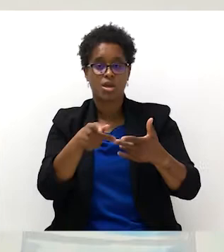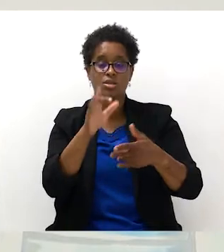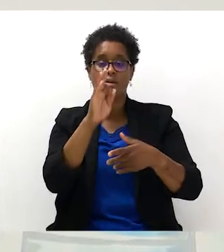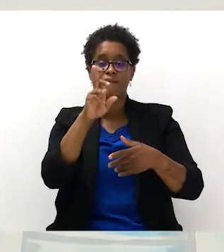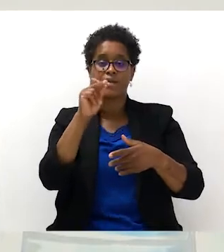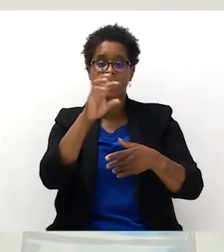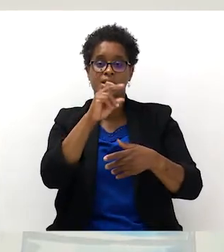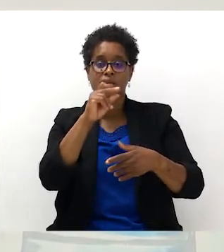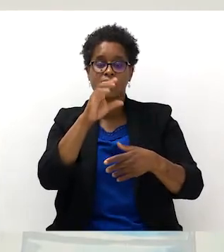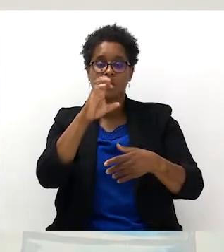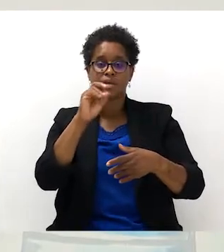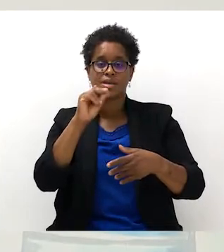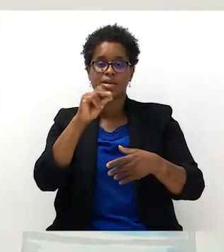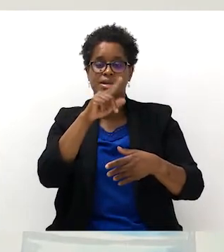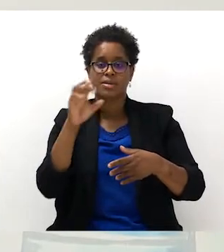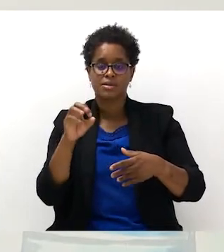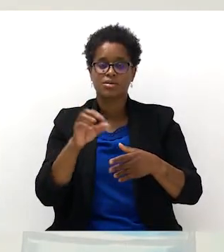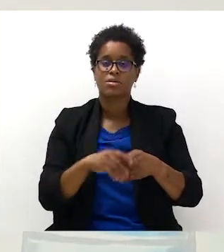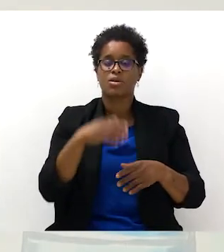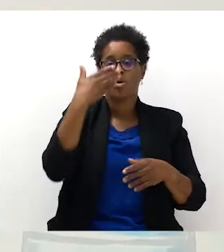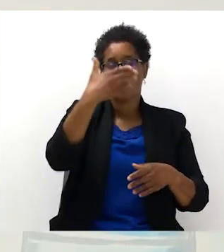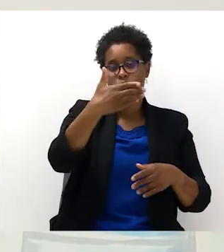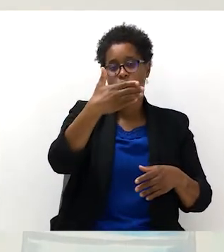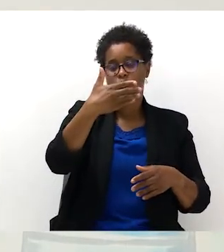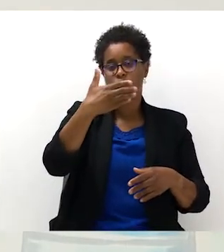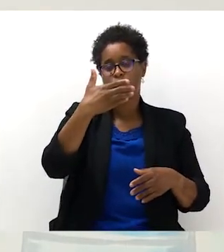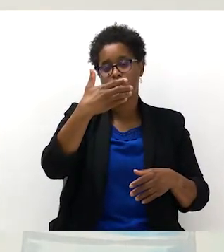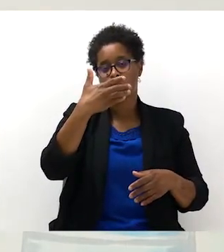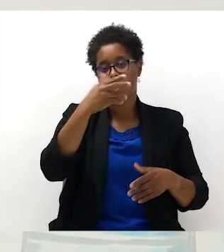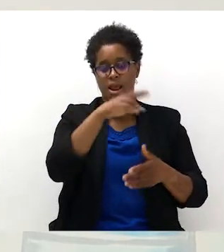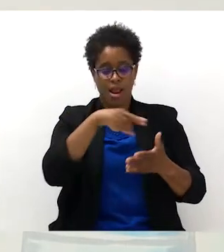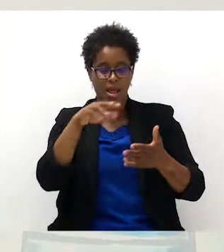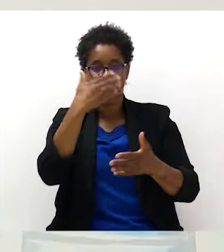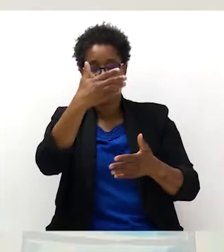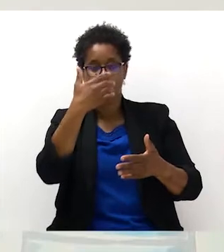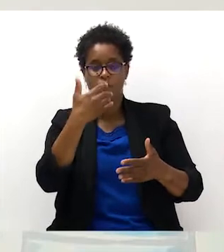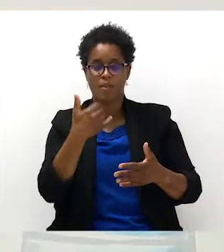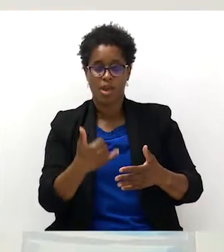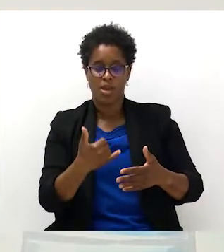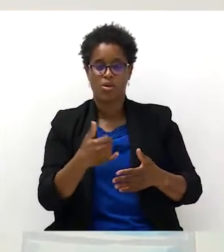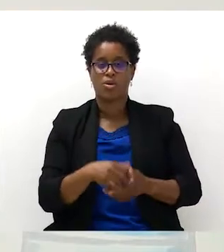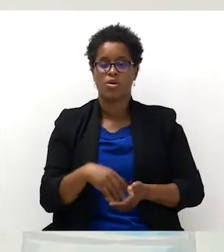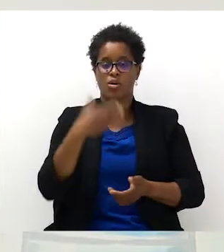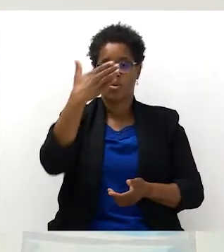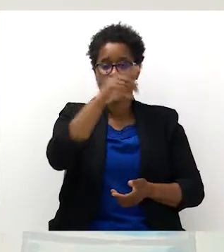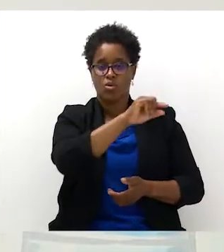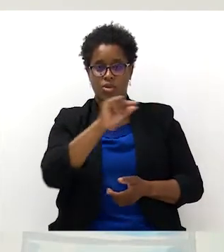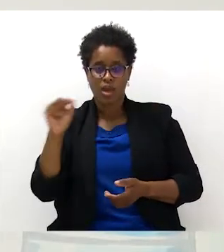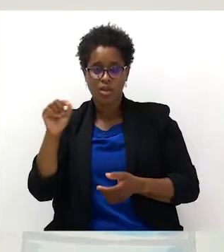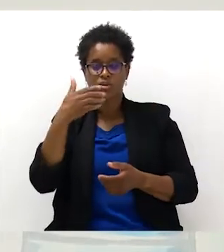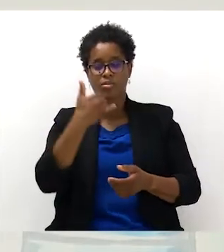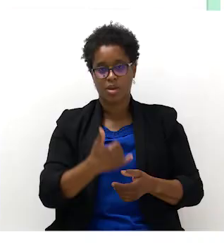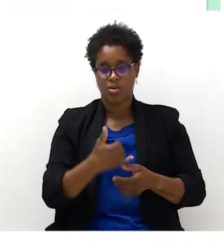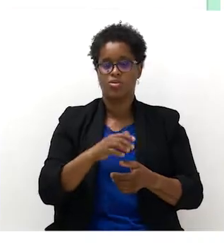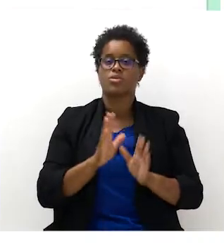Nós lemos um meio. Está escrito aqui um meio. Um traço e um 2. Um meio.